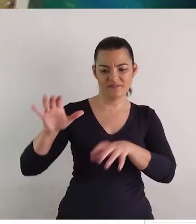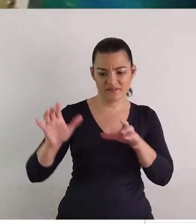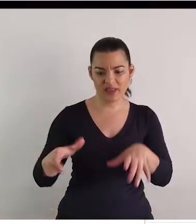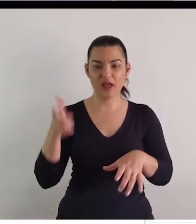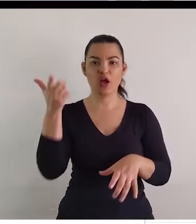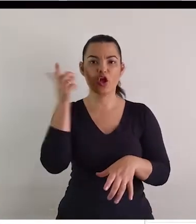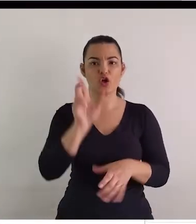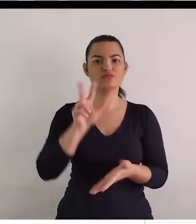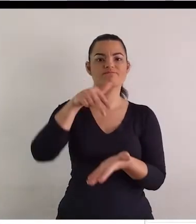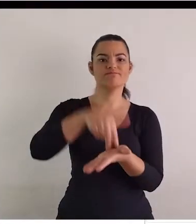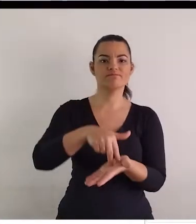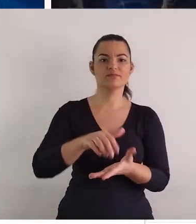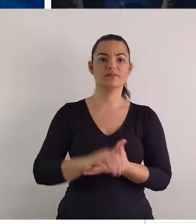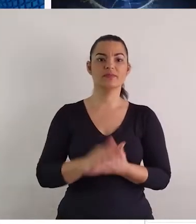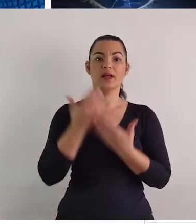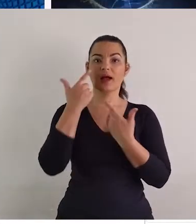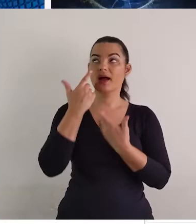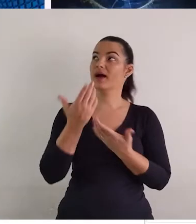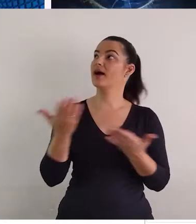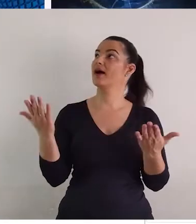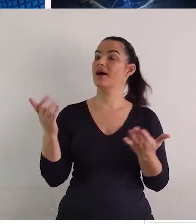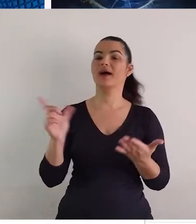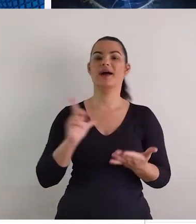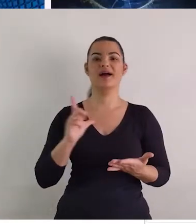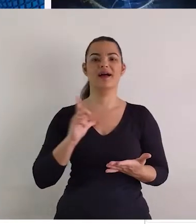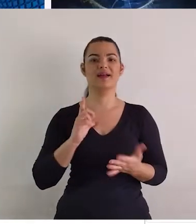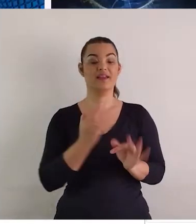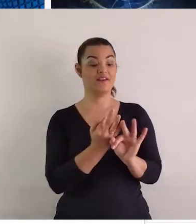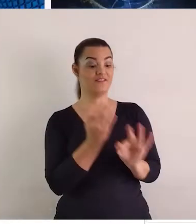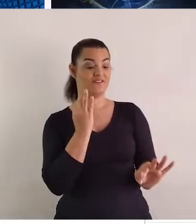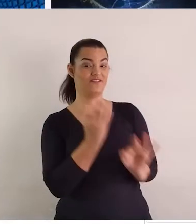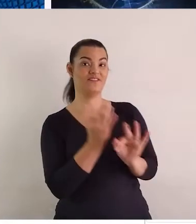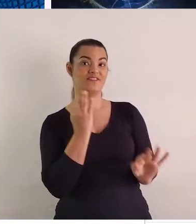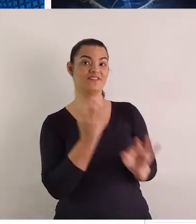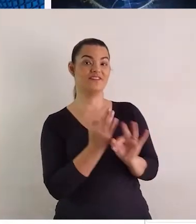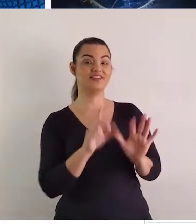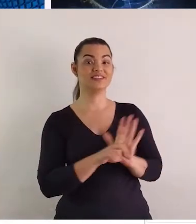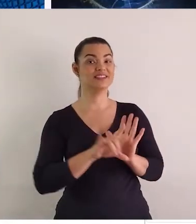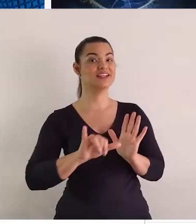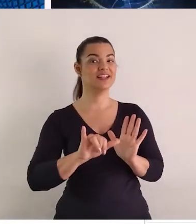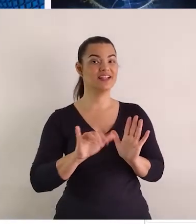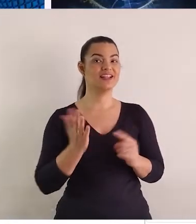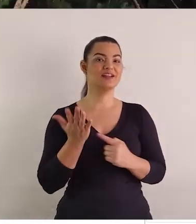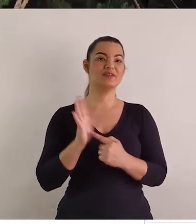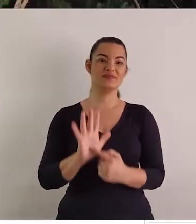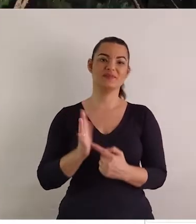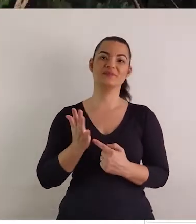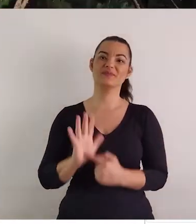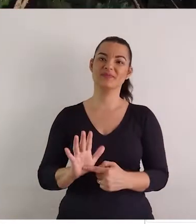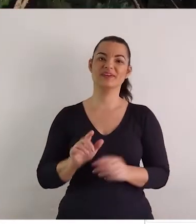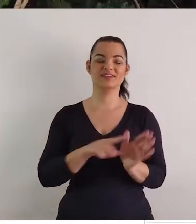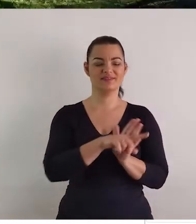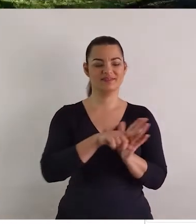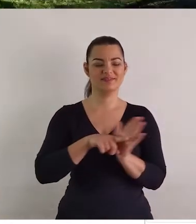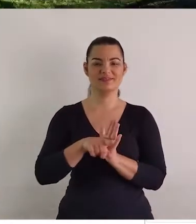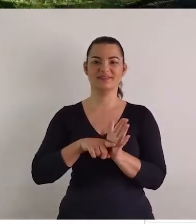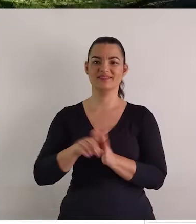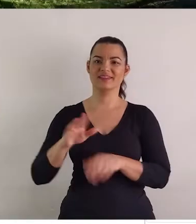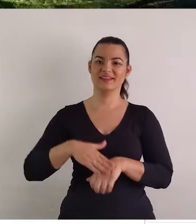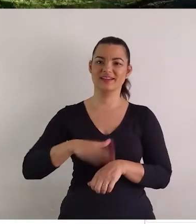Olha lá. Aí aparecem as leis da física, aparecem outras coisas aqui para a gente